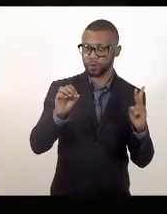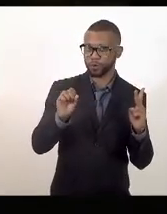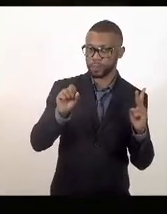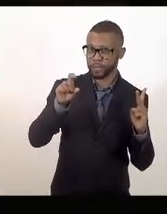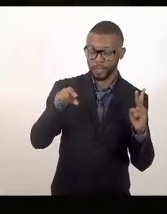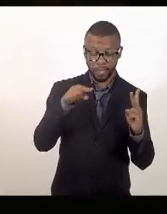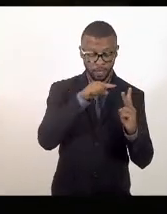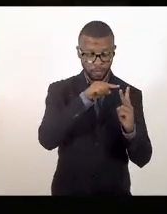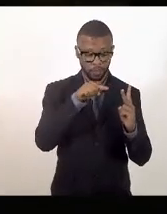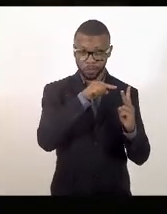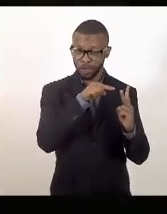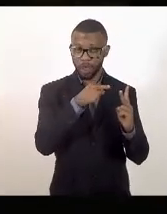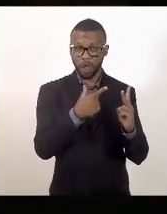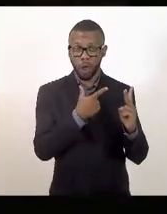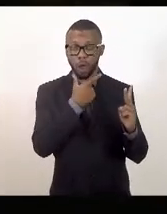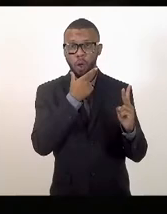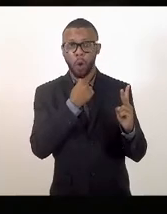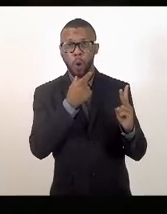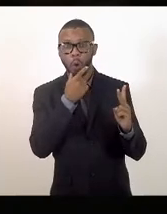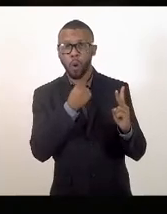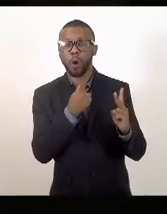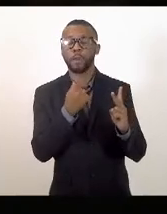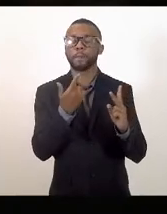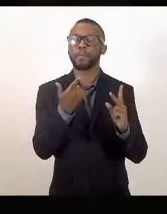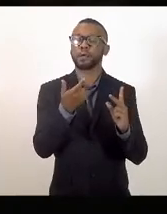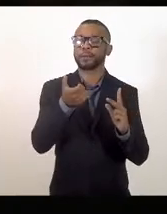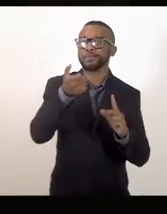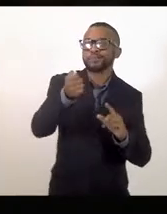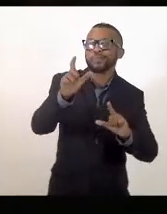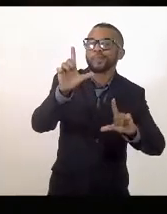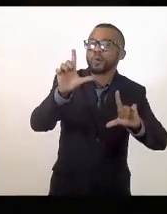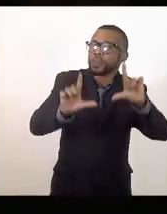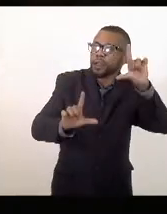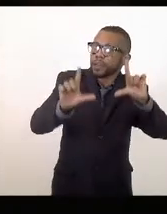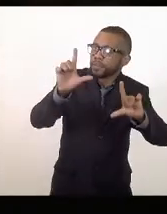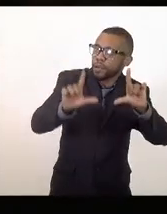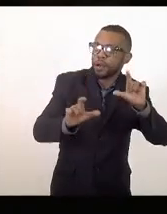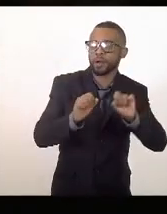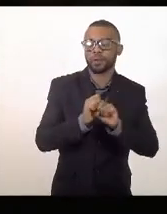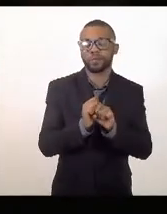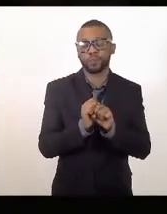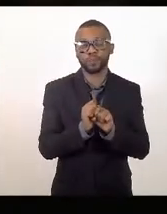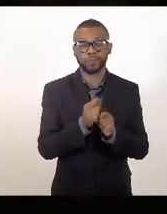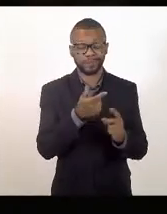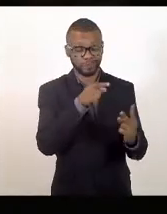Homens da televisão, homens do cinema,